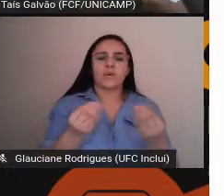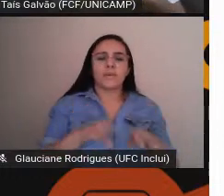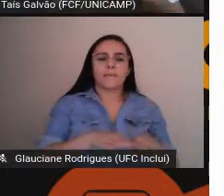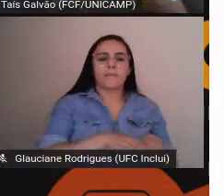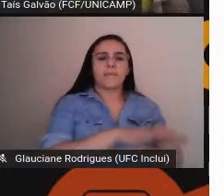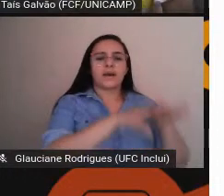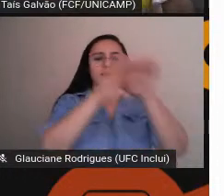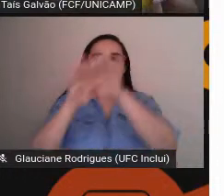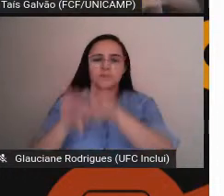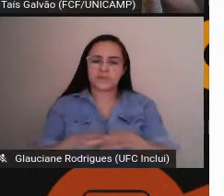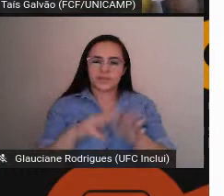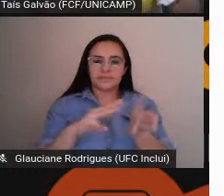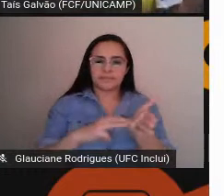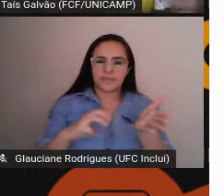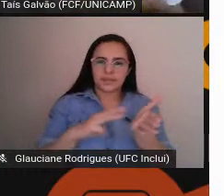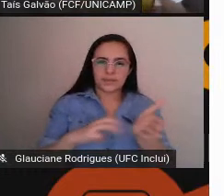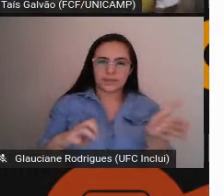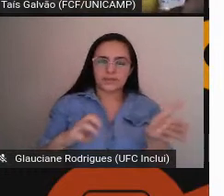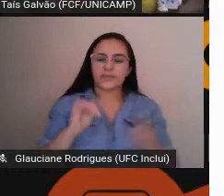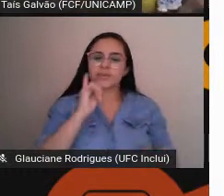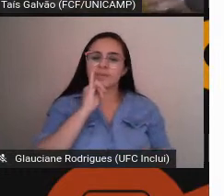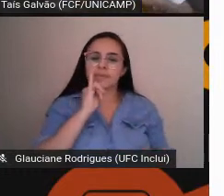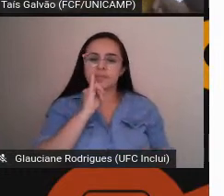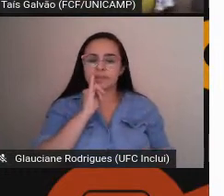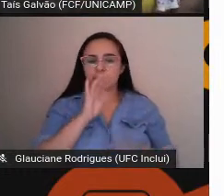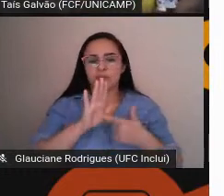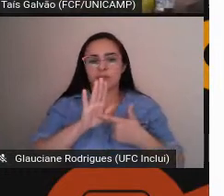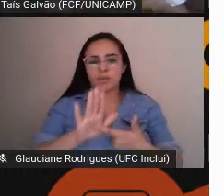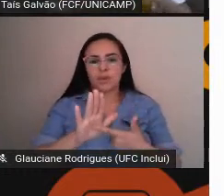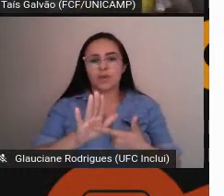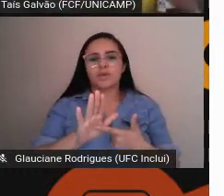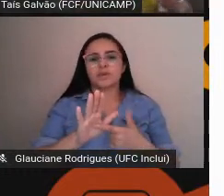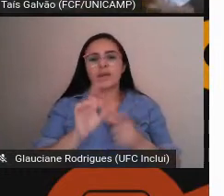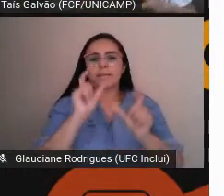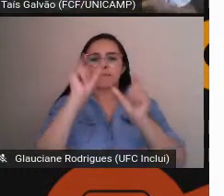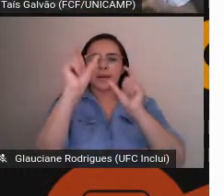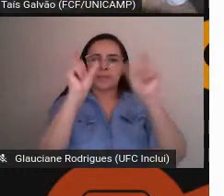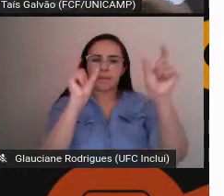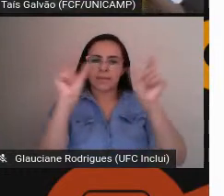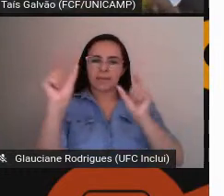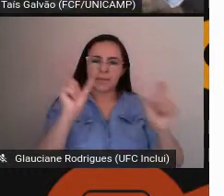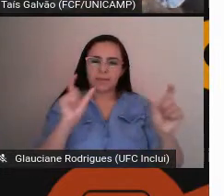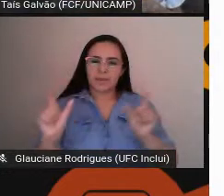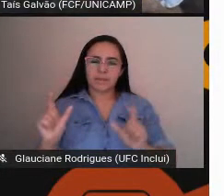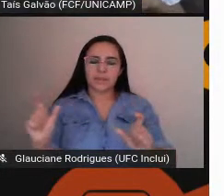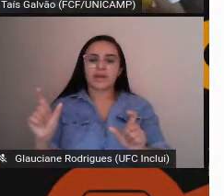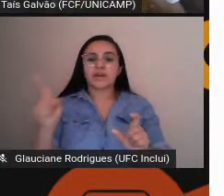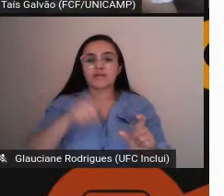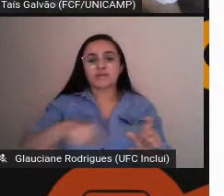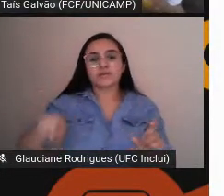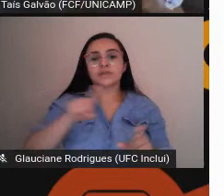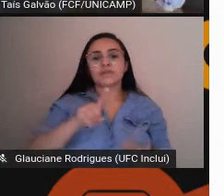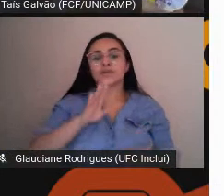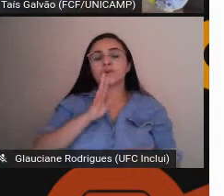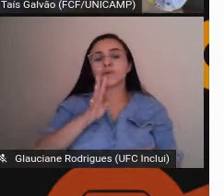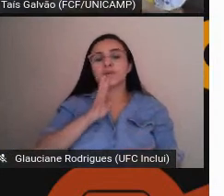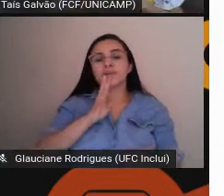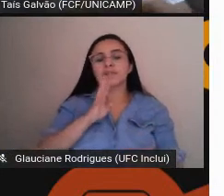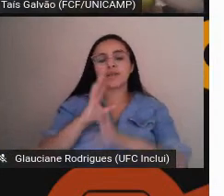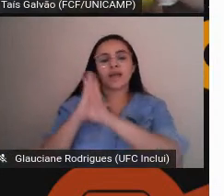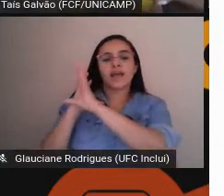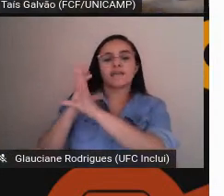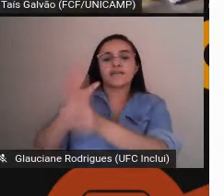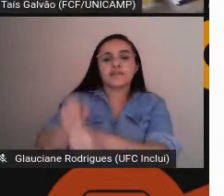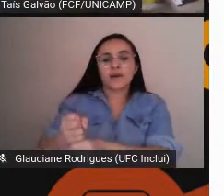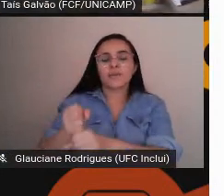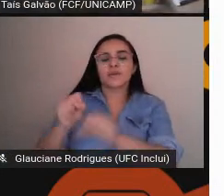né? Então, coloquei aqui uma nuvem de palavras que quem já trabalhou com revisão sistemática ou já leu já deve conhecer alguma delas,